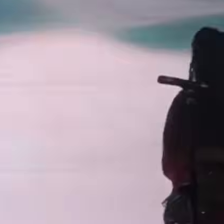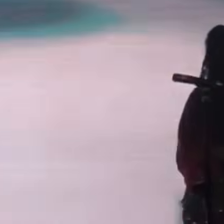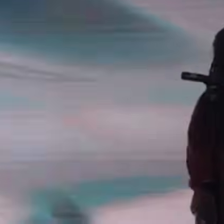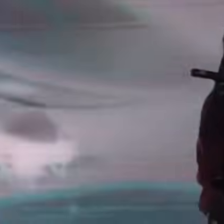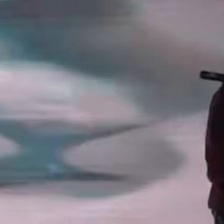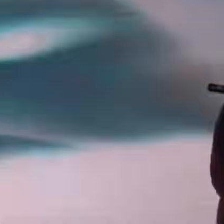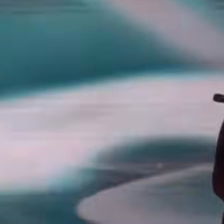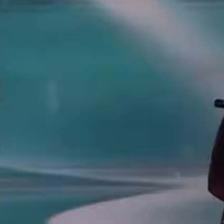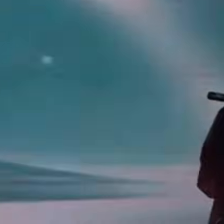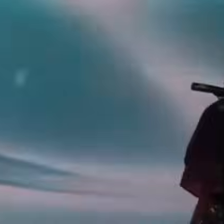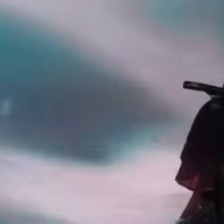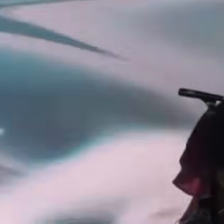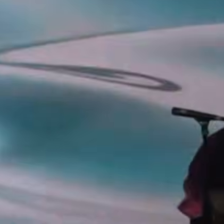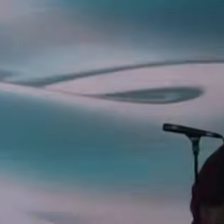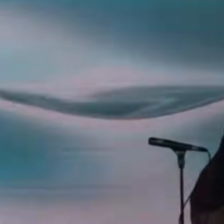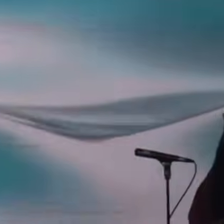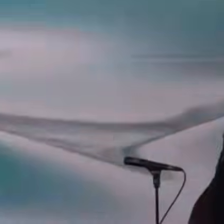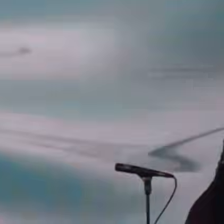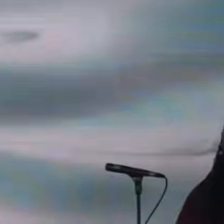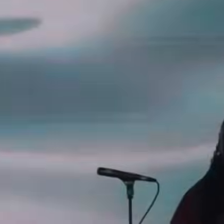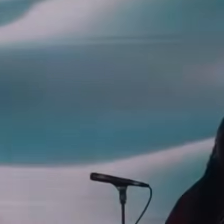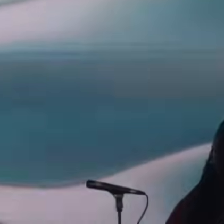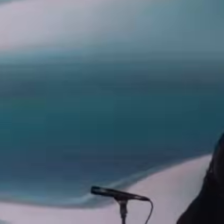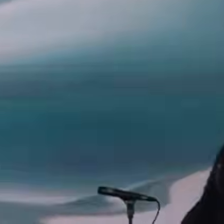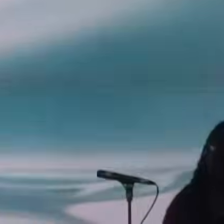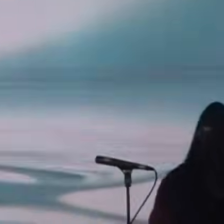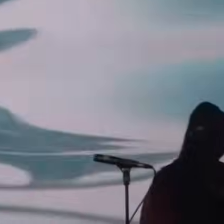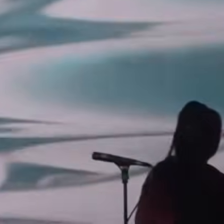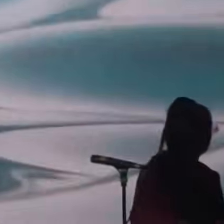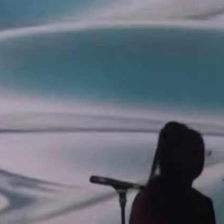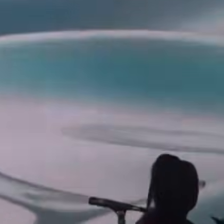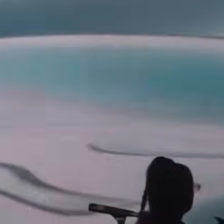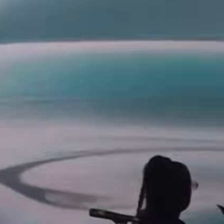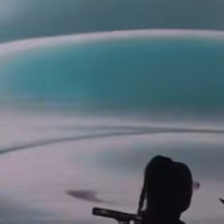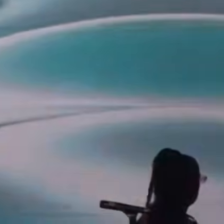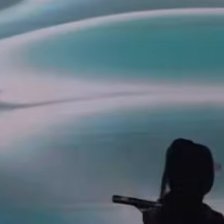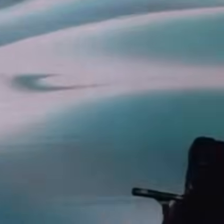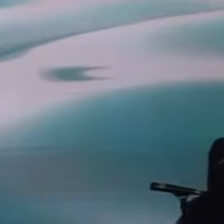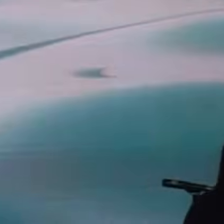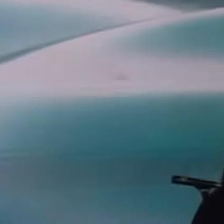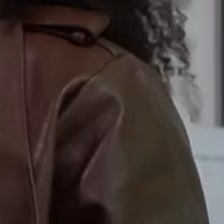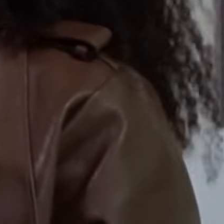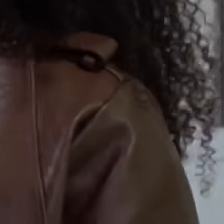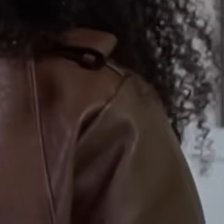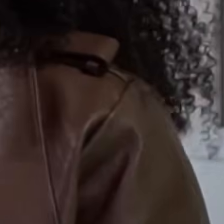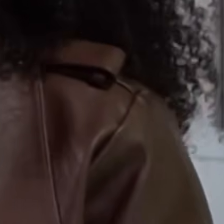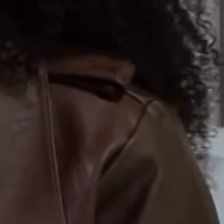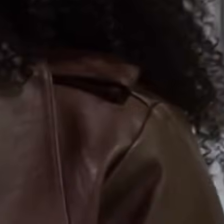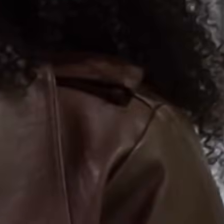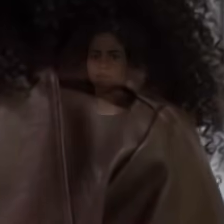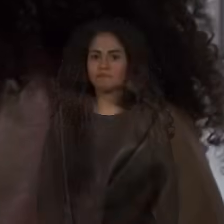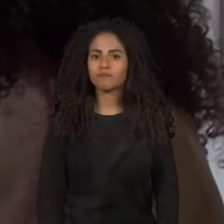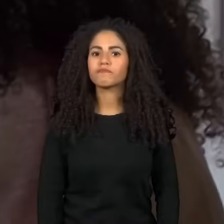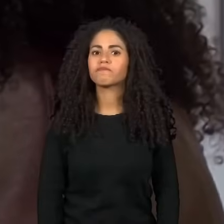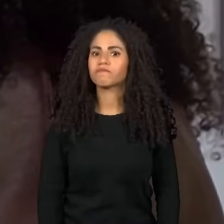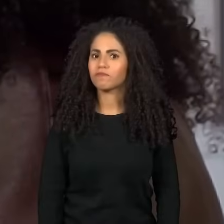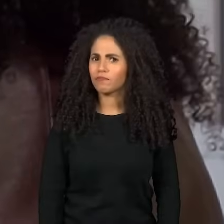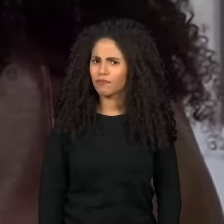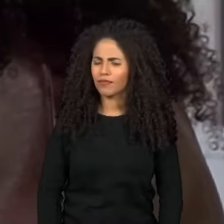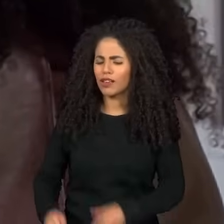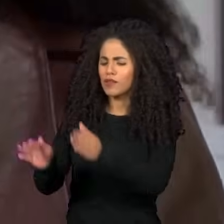meia descalça. Descascou o medo pra caber coragem sem calma. Ela é uma das